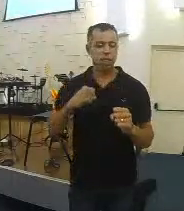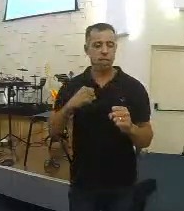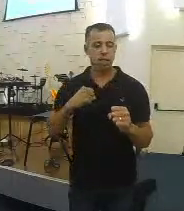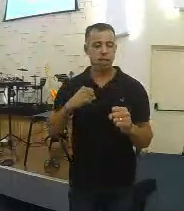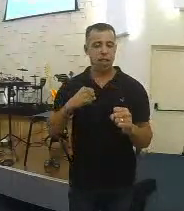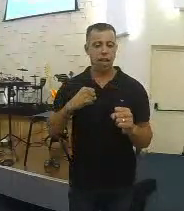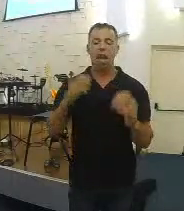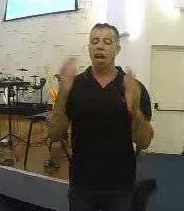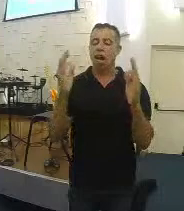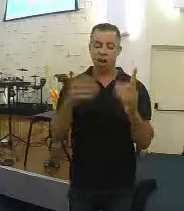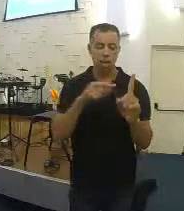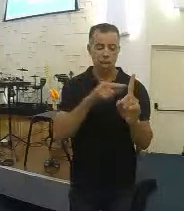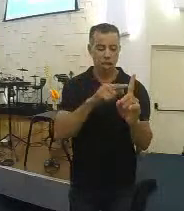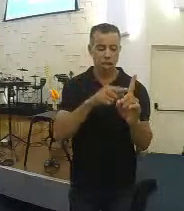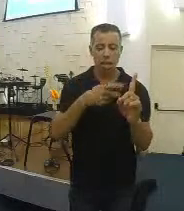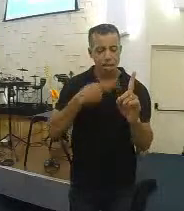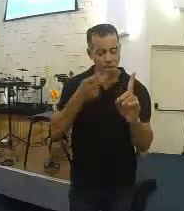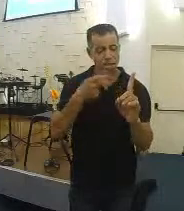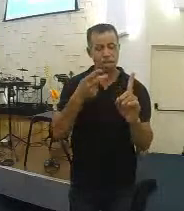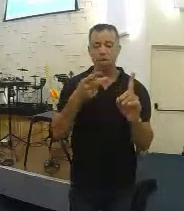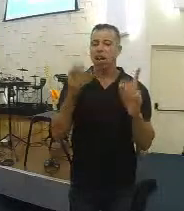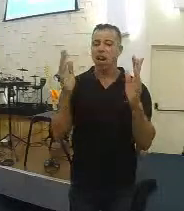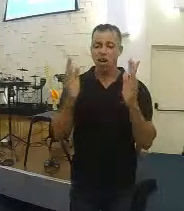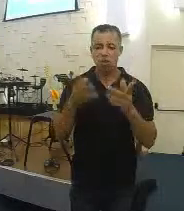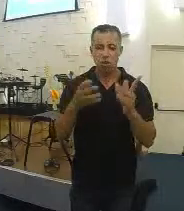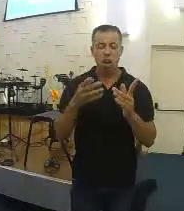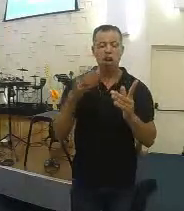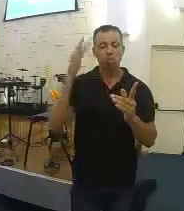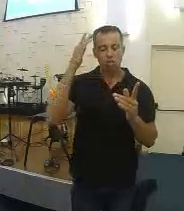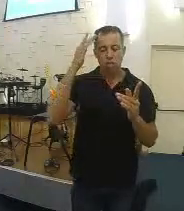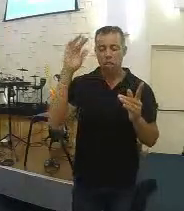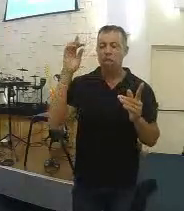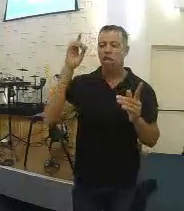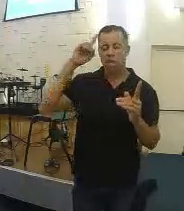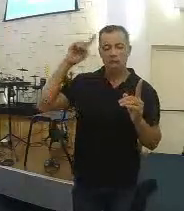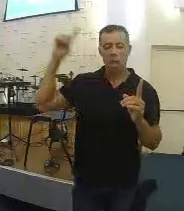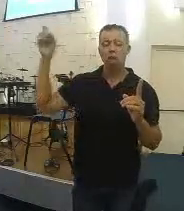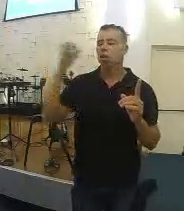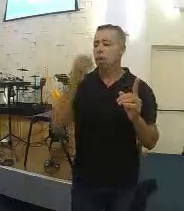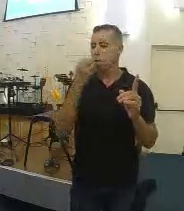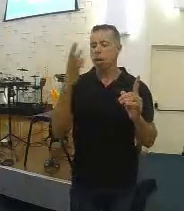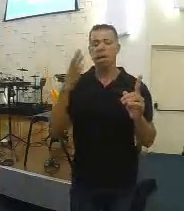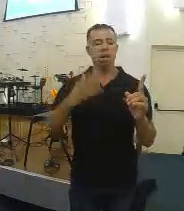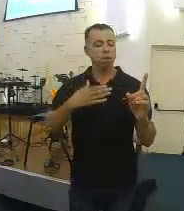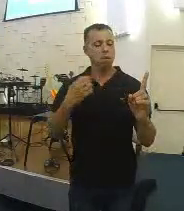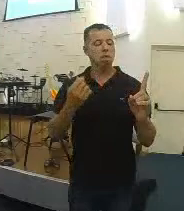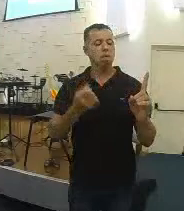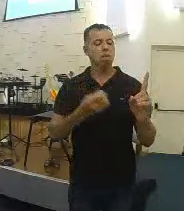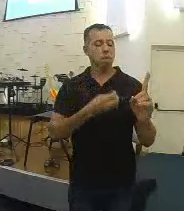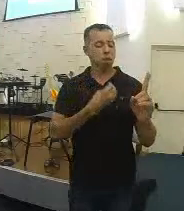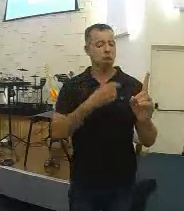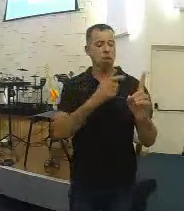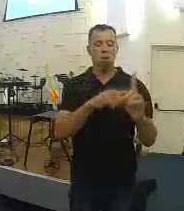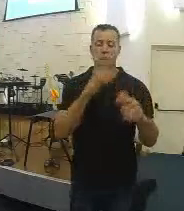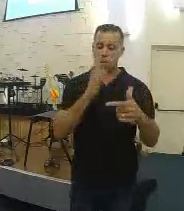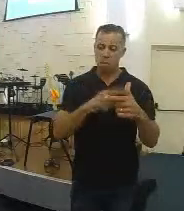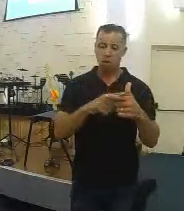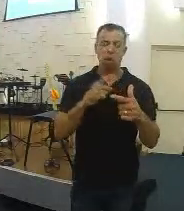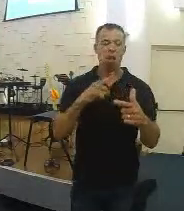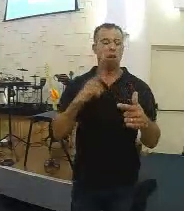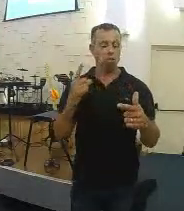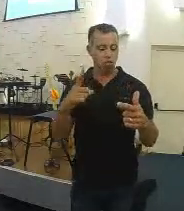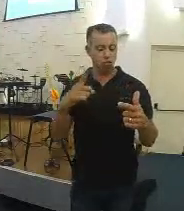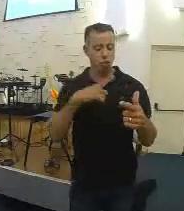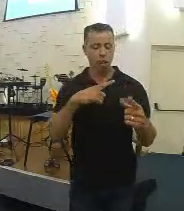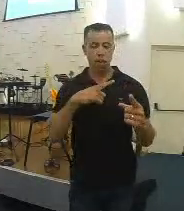que Deus está de bem comigo, porque eu agora tenho um sacerdote que é meu, eu tenho um